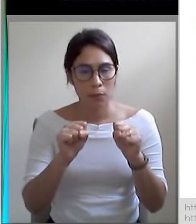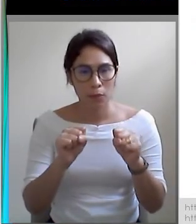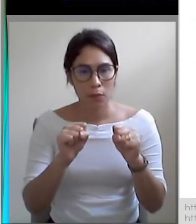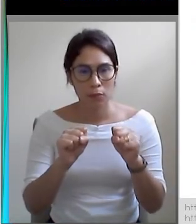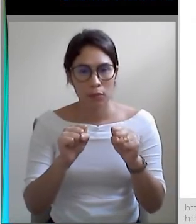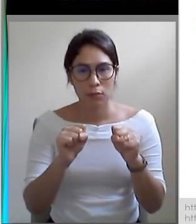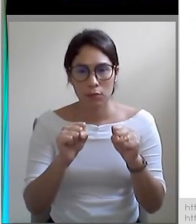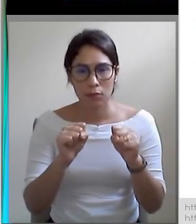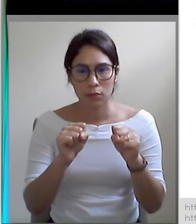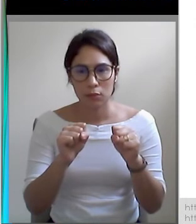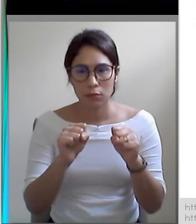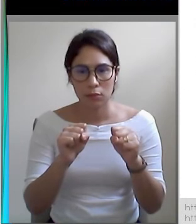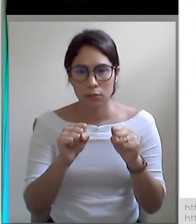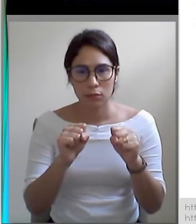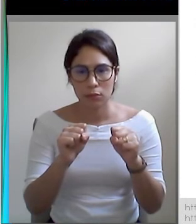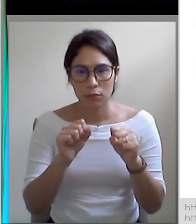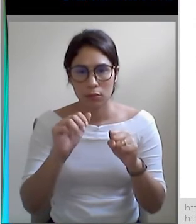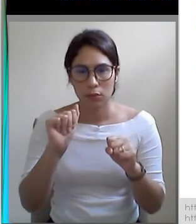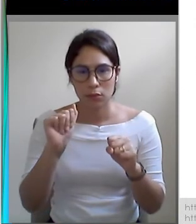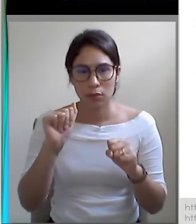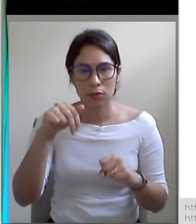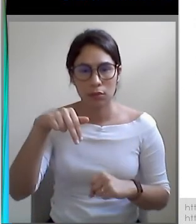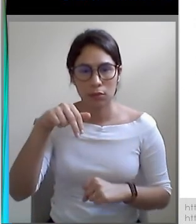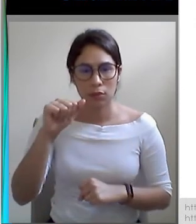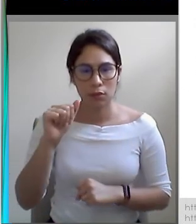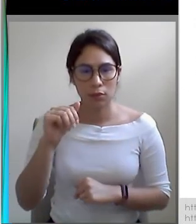e à anafilaxia.